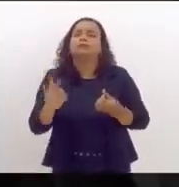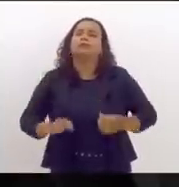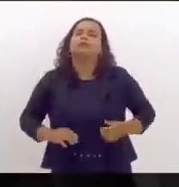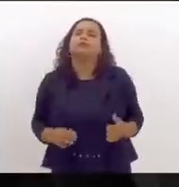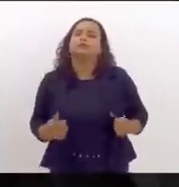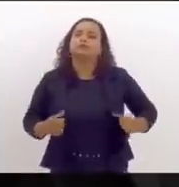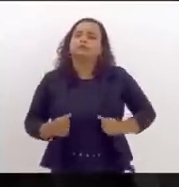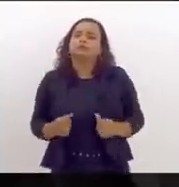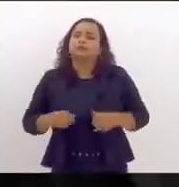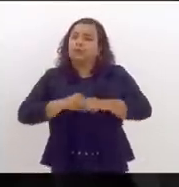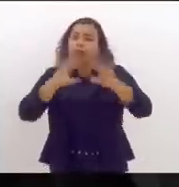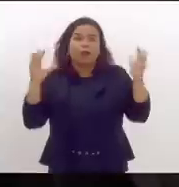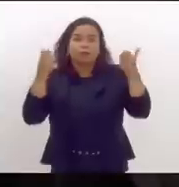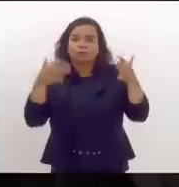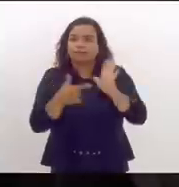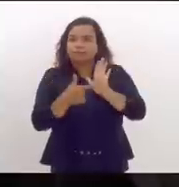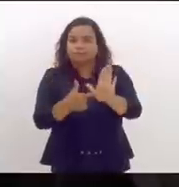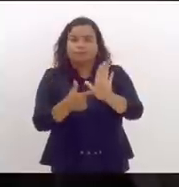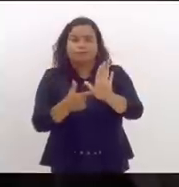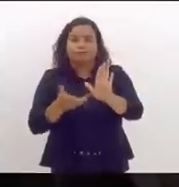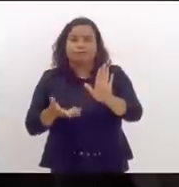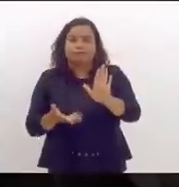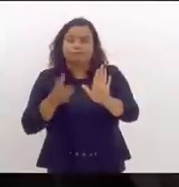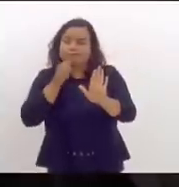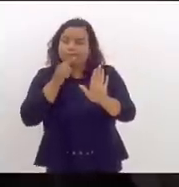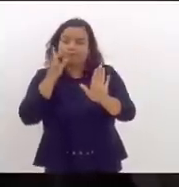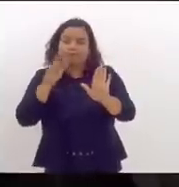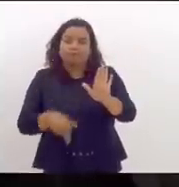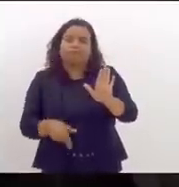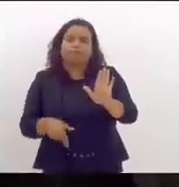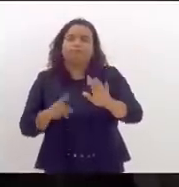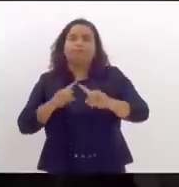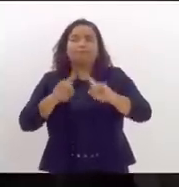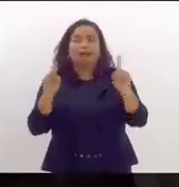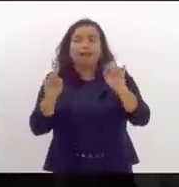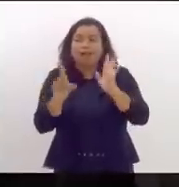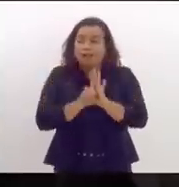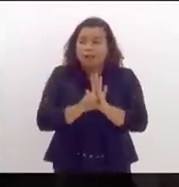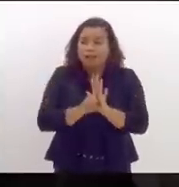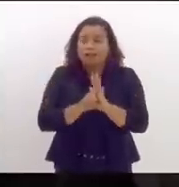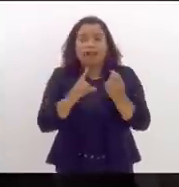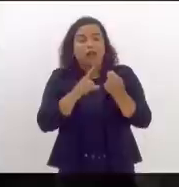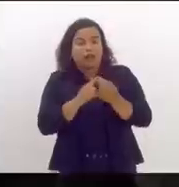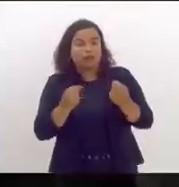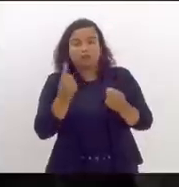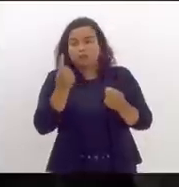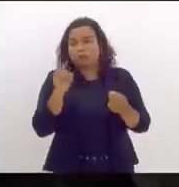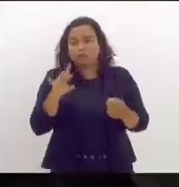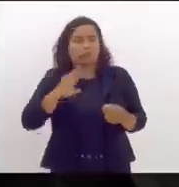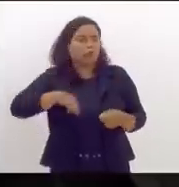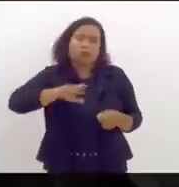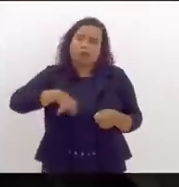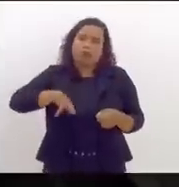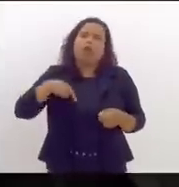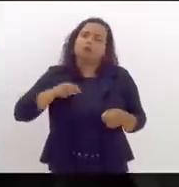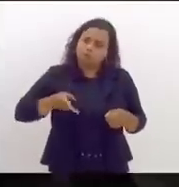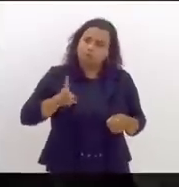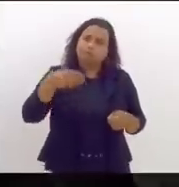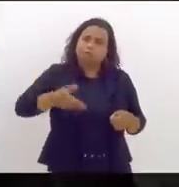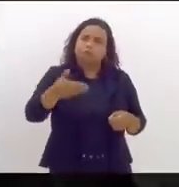claro como água tá escrito no texto da lei Mas a lei não é um artigo primeiro só ela vai